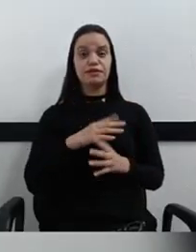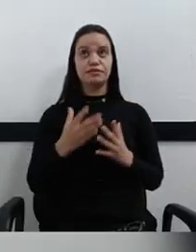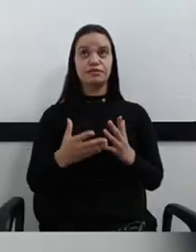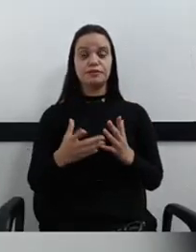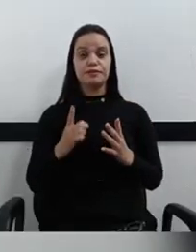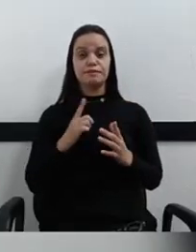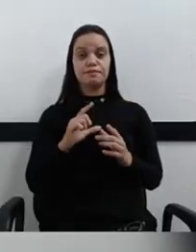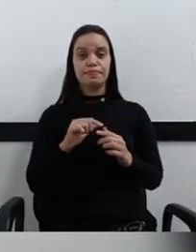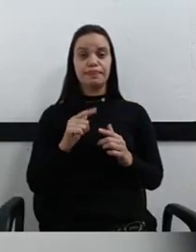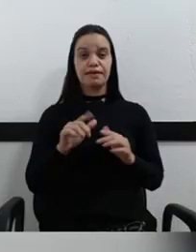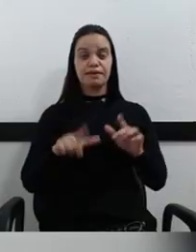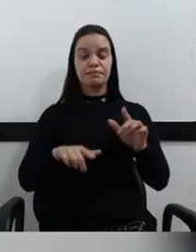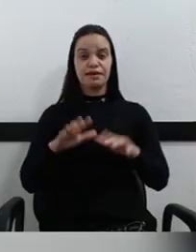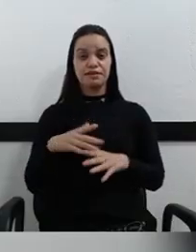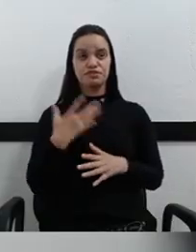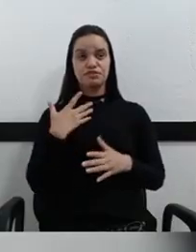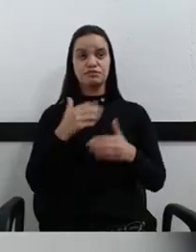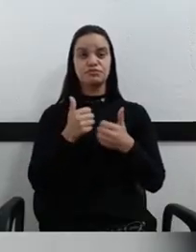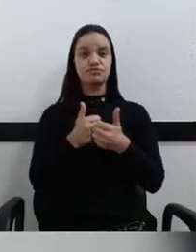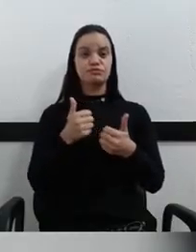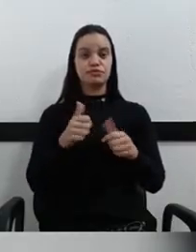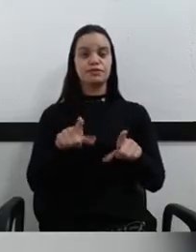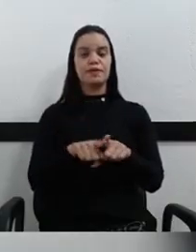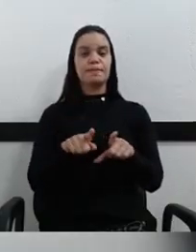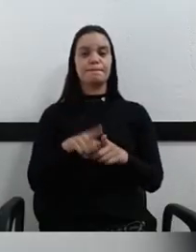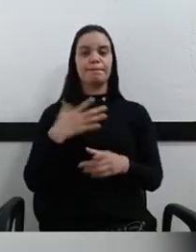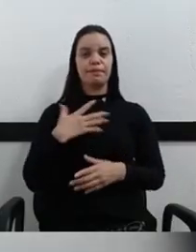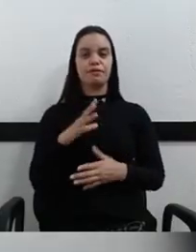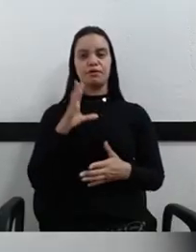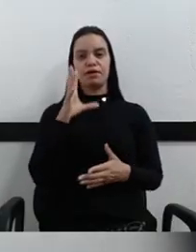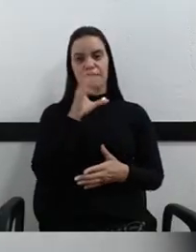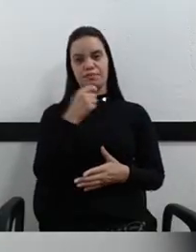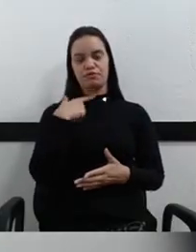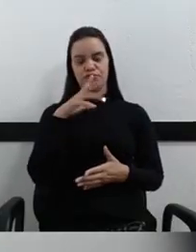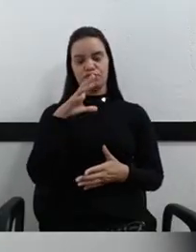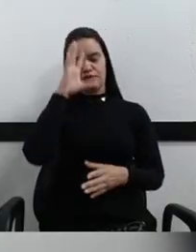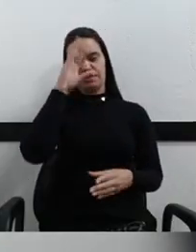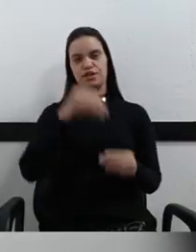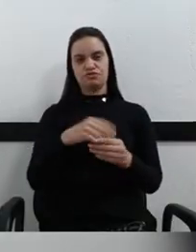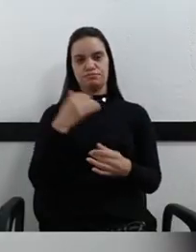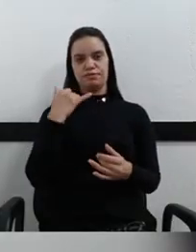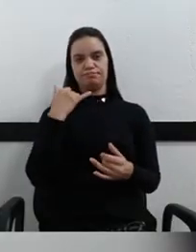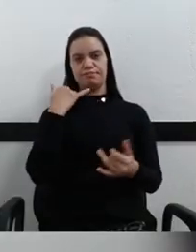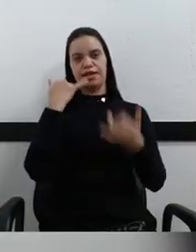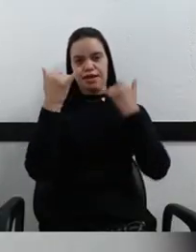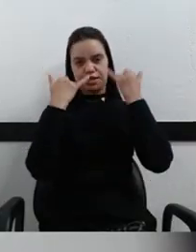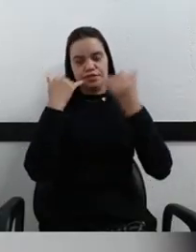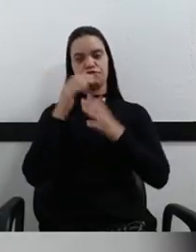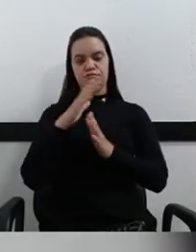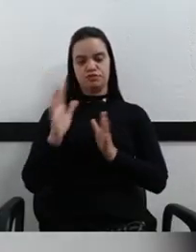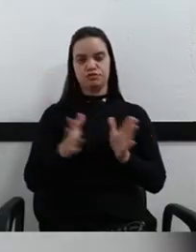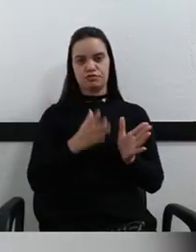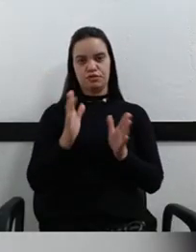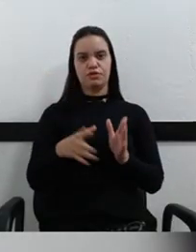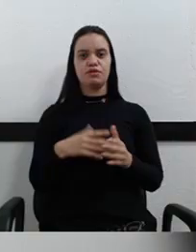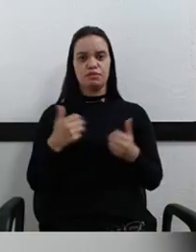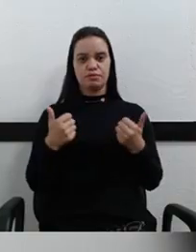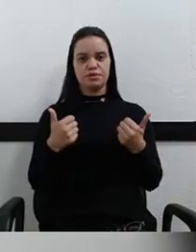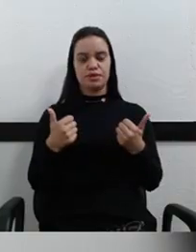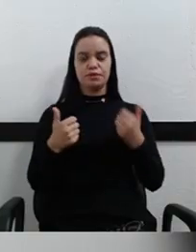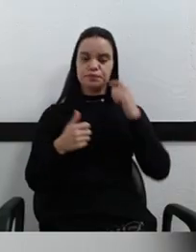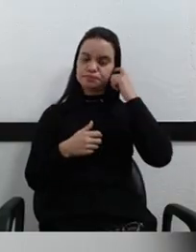têm mais dificuldade para acompanhar. Então, eu vou fazer ao invés de ler rápido, farei um resumo do processo. O voto já se encontra no